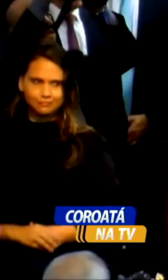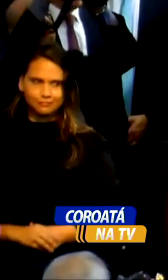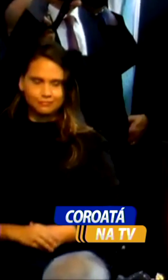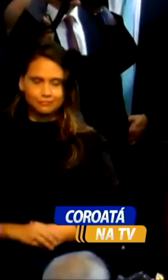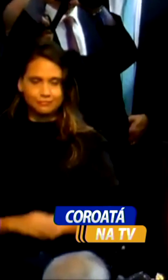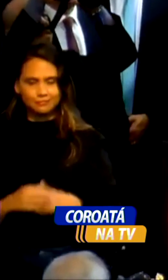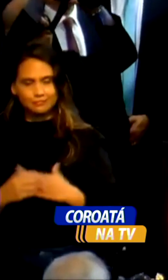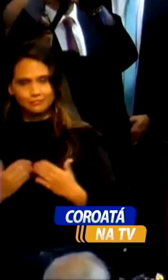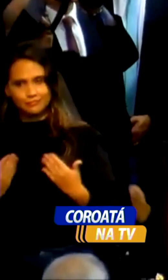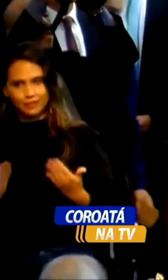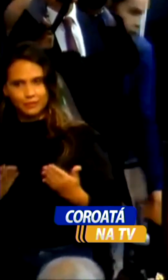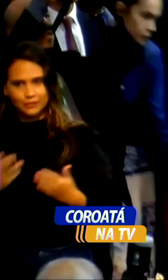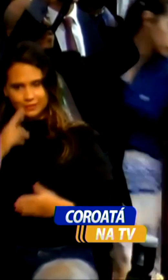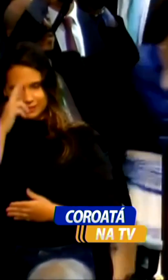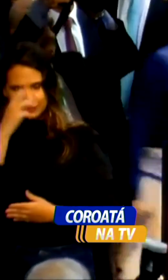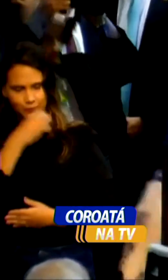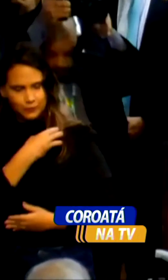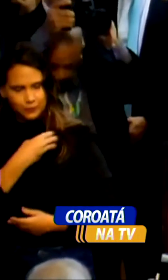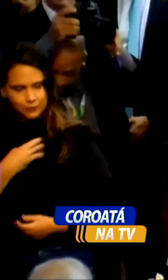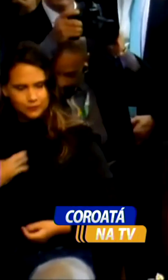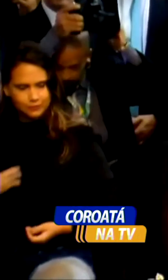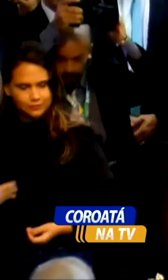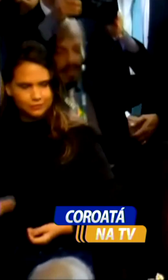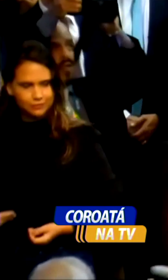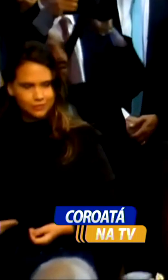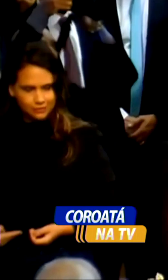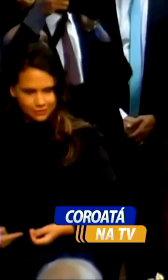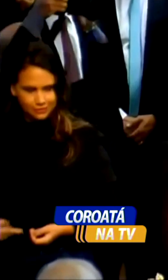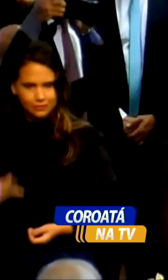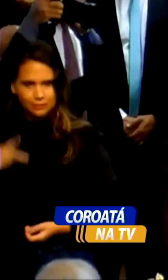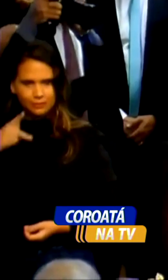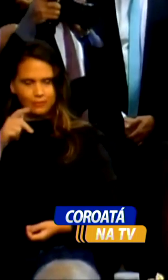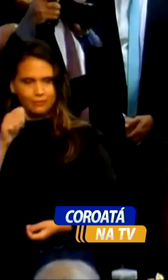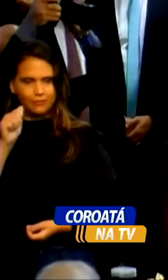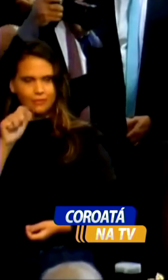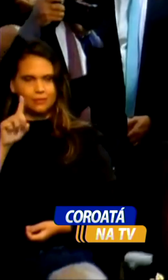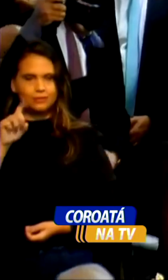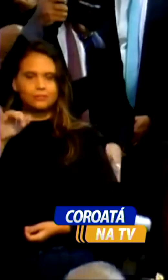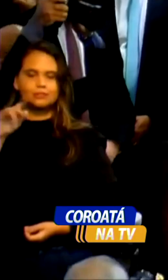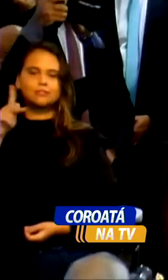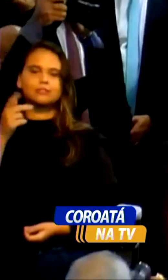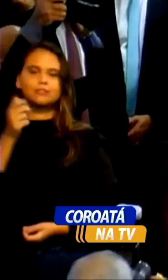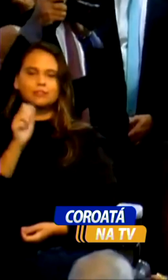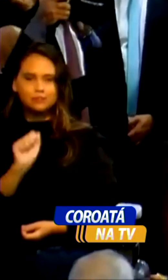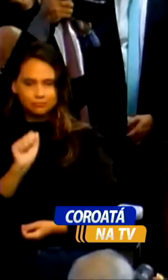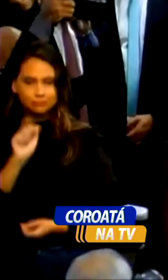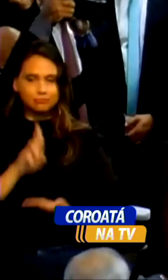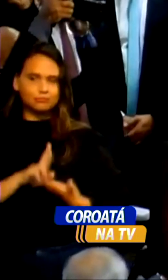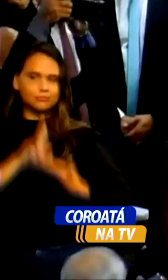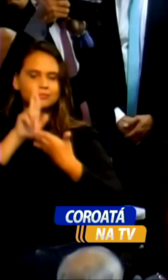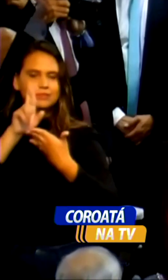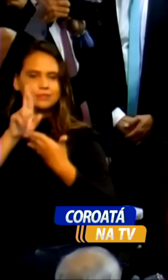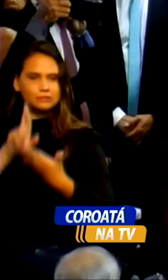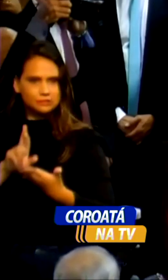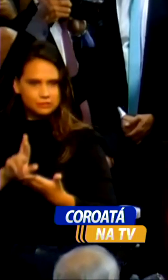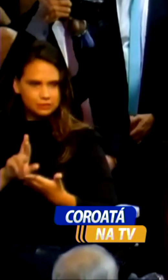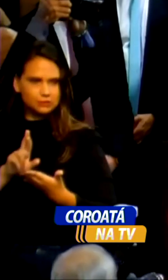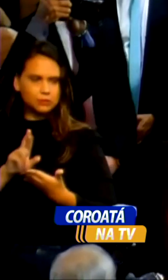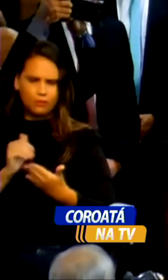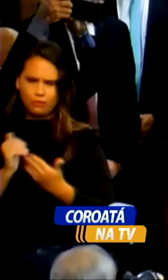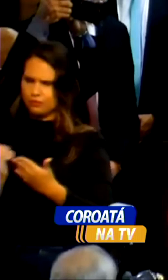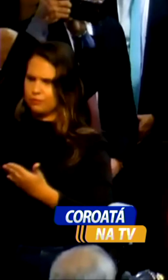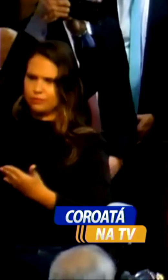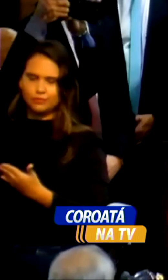Excelentíssimo Senhor Ministro Padilha aqui representando a mais alta autoridade